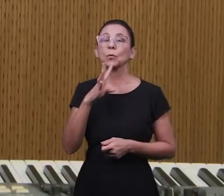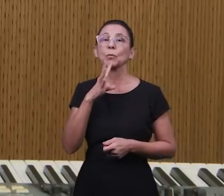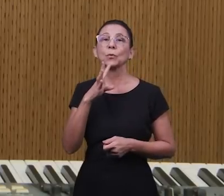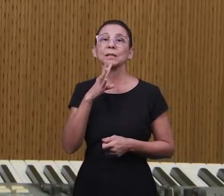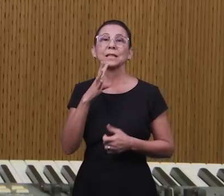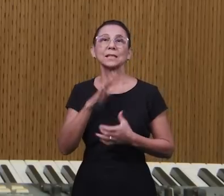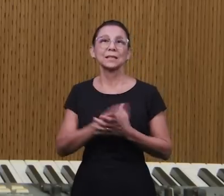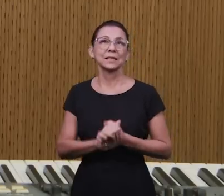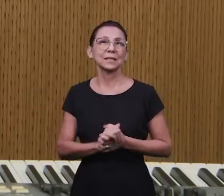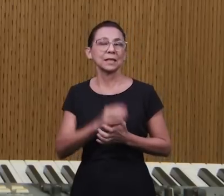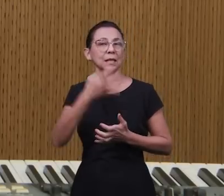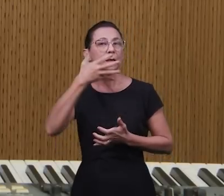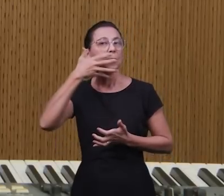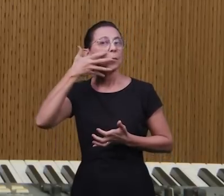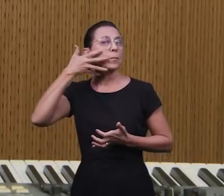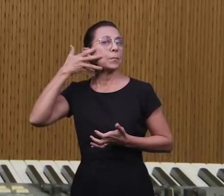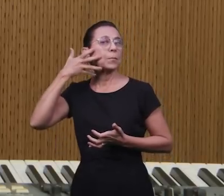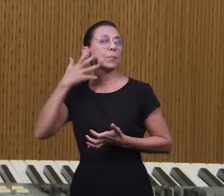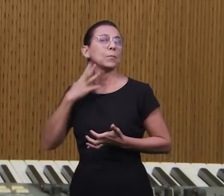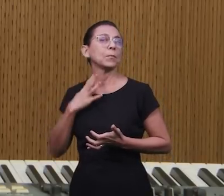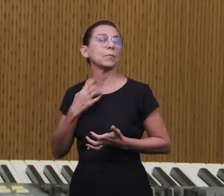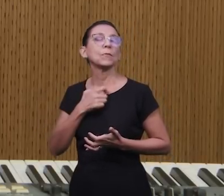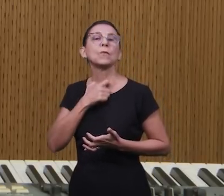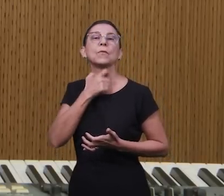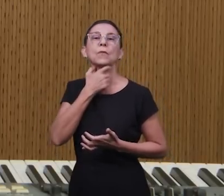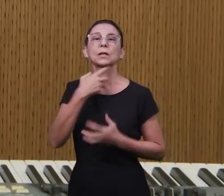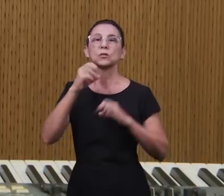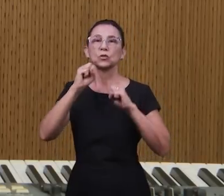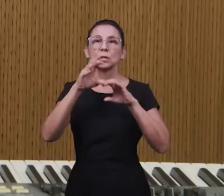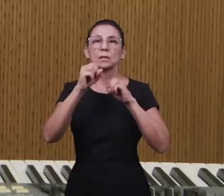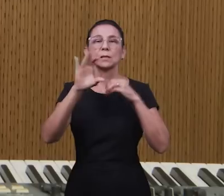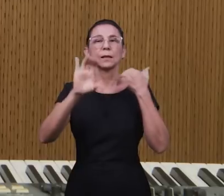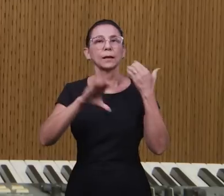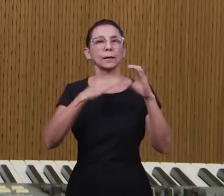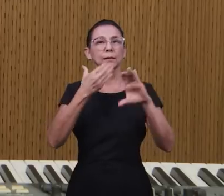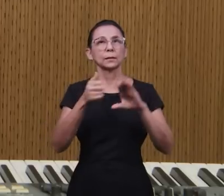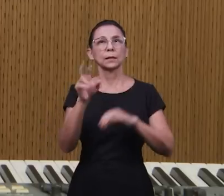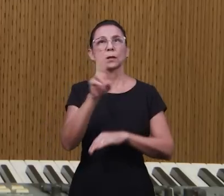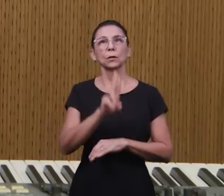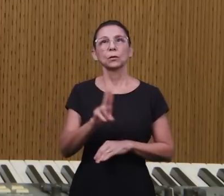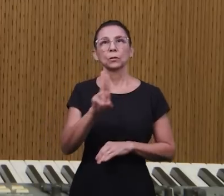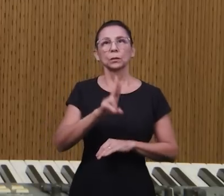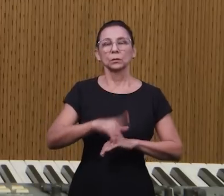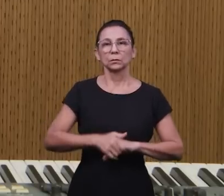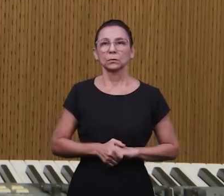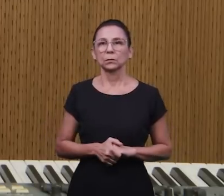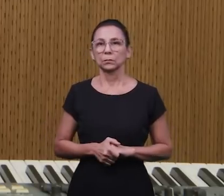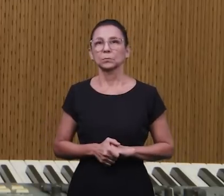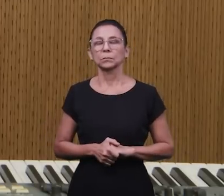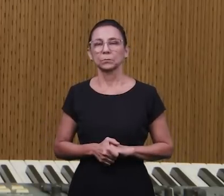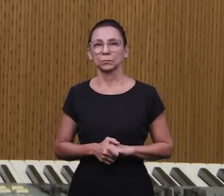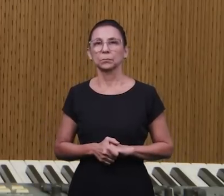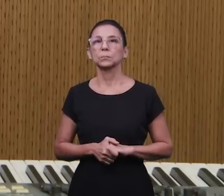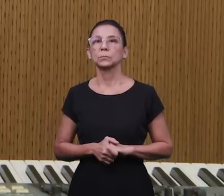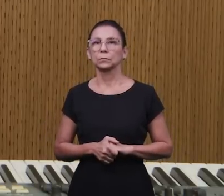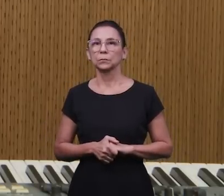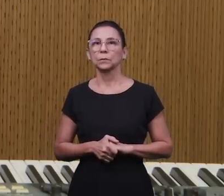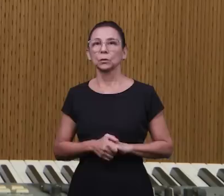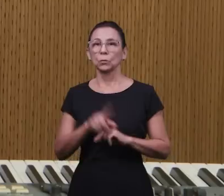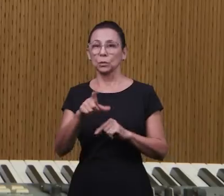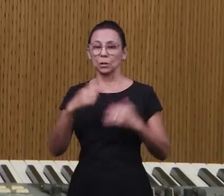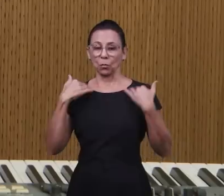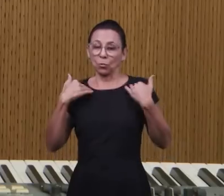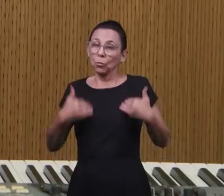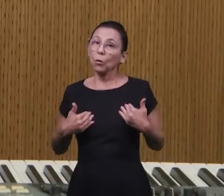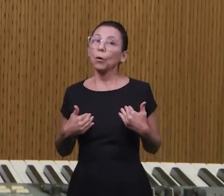fisiologia vocal, porque ele vai te ensinar a cantar, usando como instrumento de trabalho